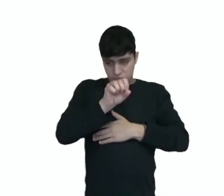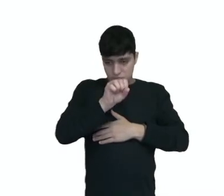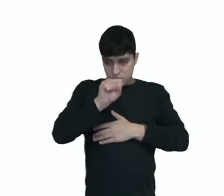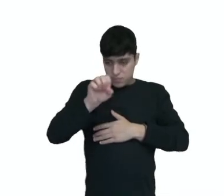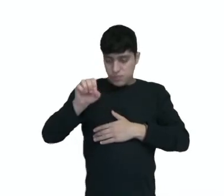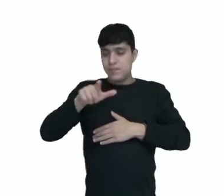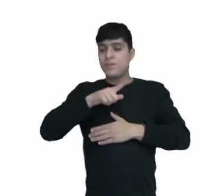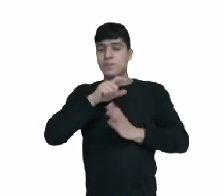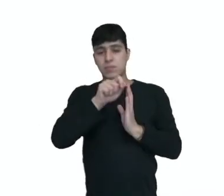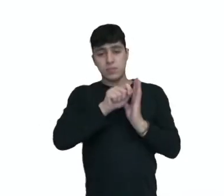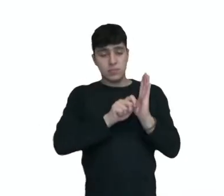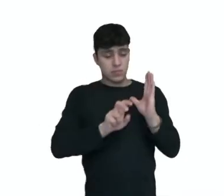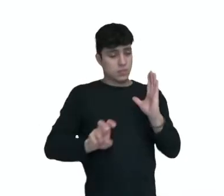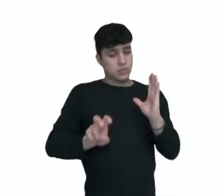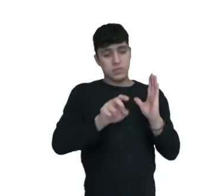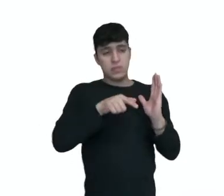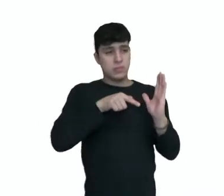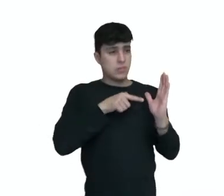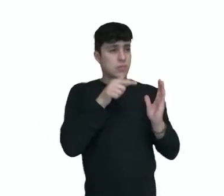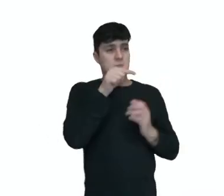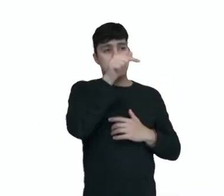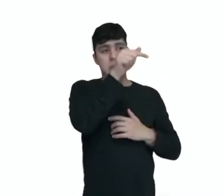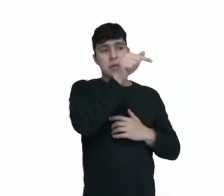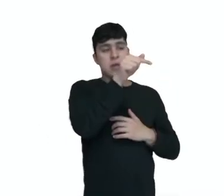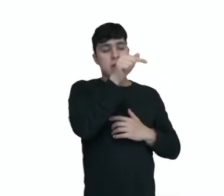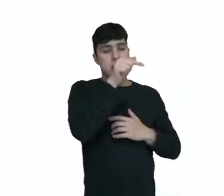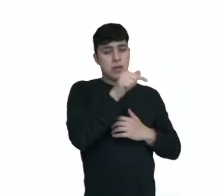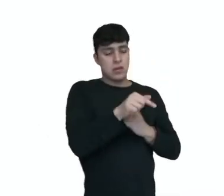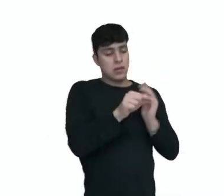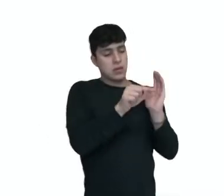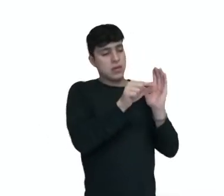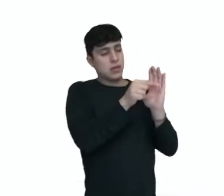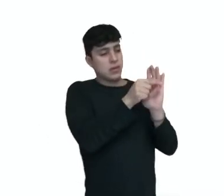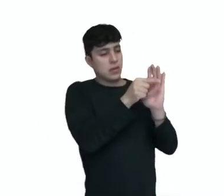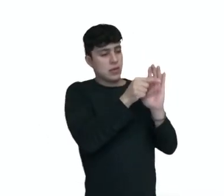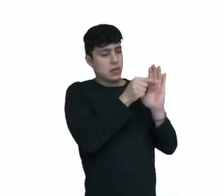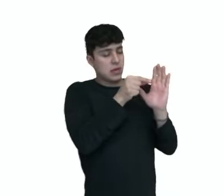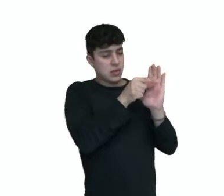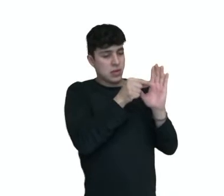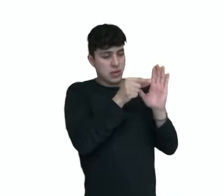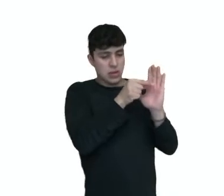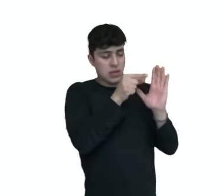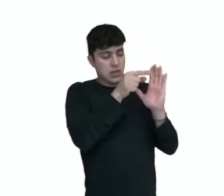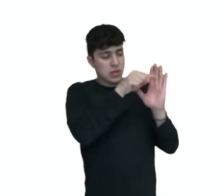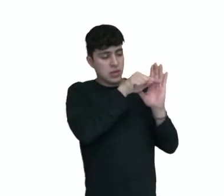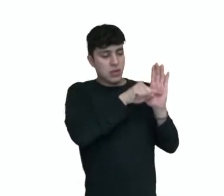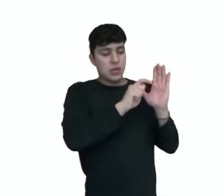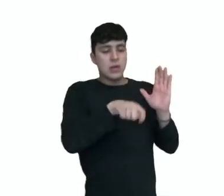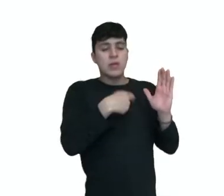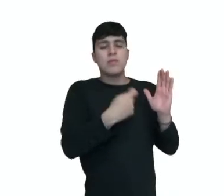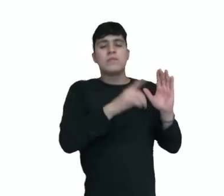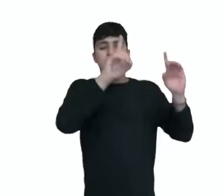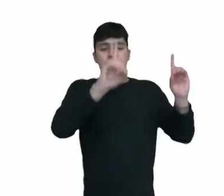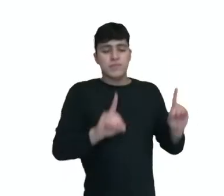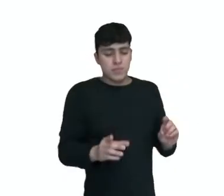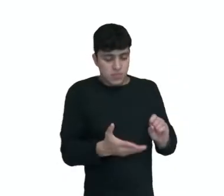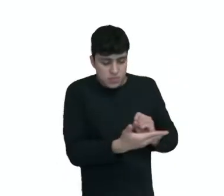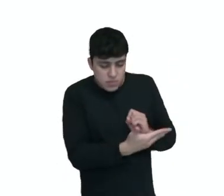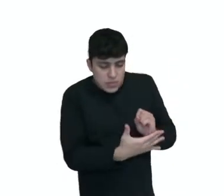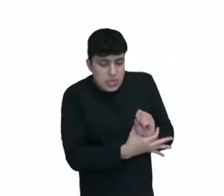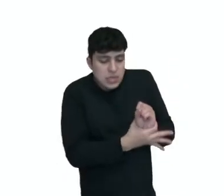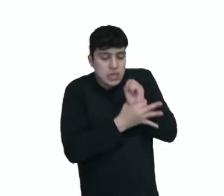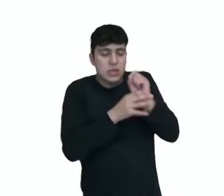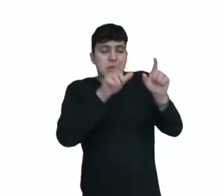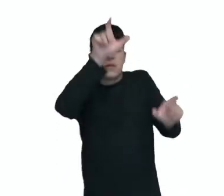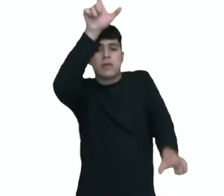artigo 5º, que possui 77 incisos, sobre os direitos fundamentais garantidos aos cidadãos. Olha, estou